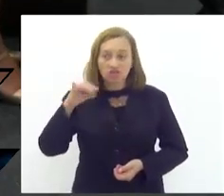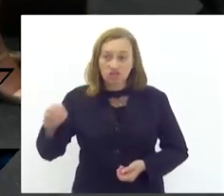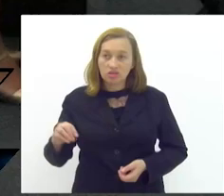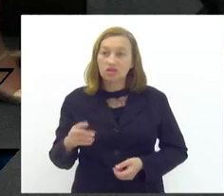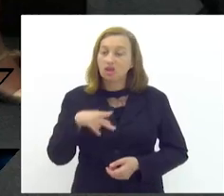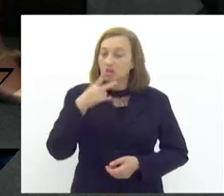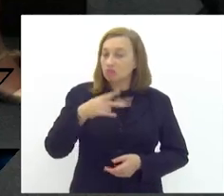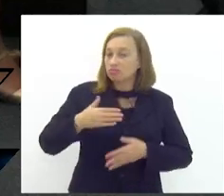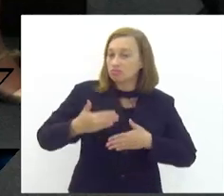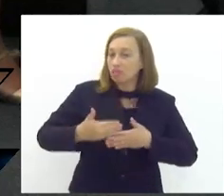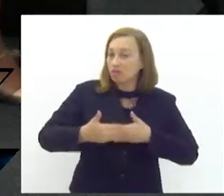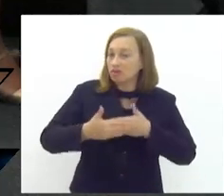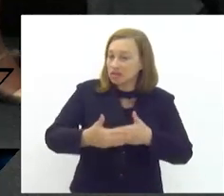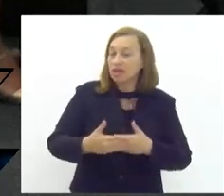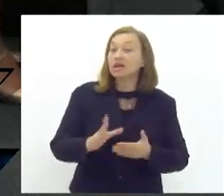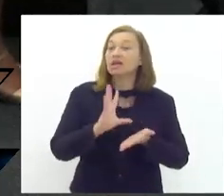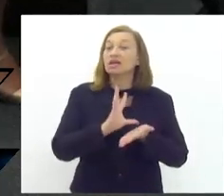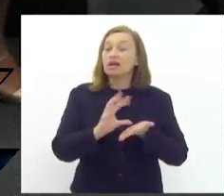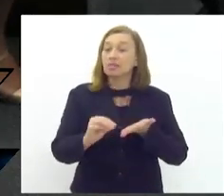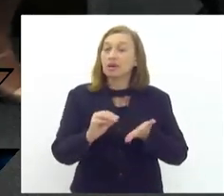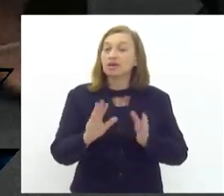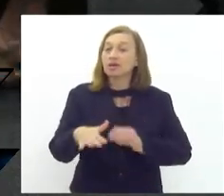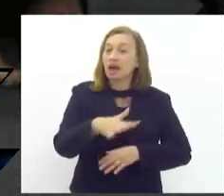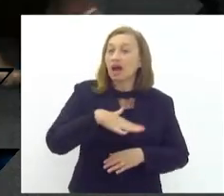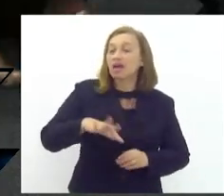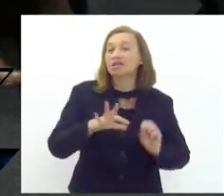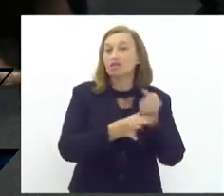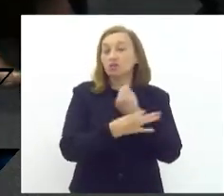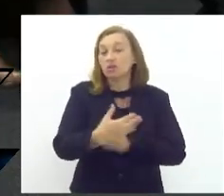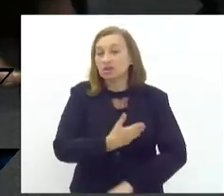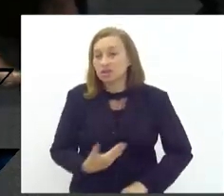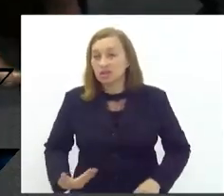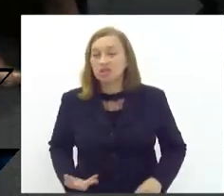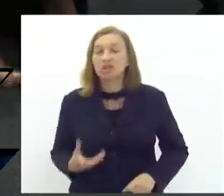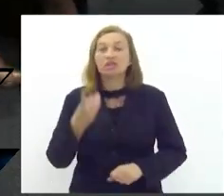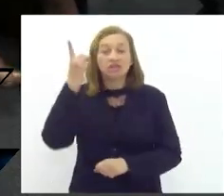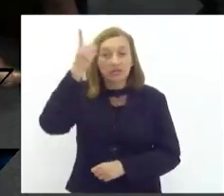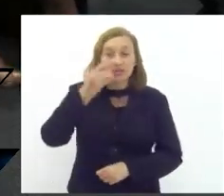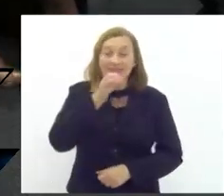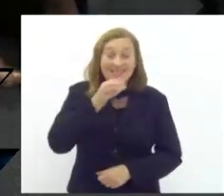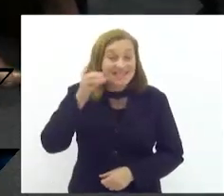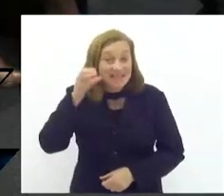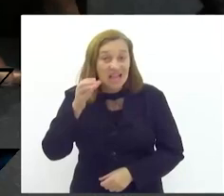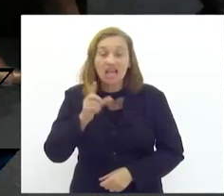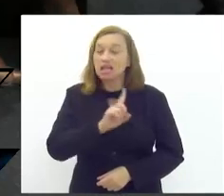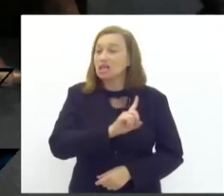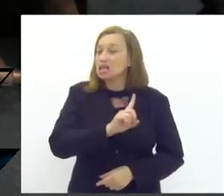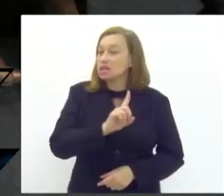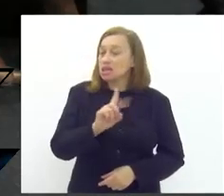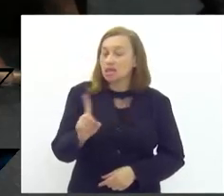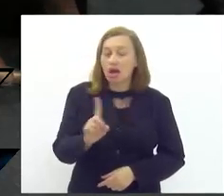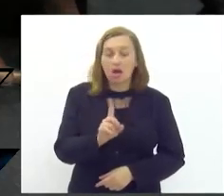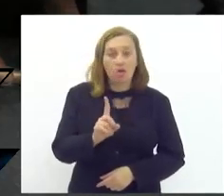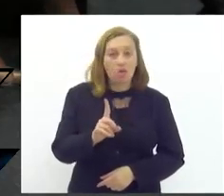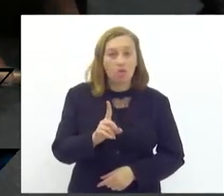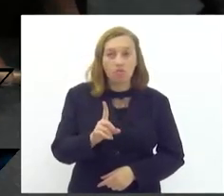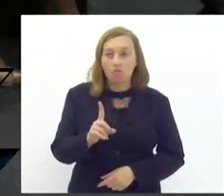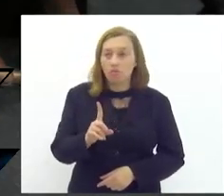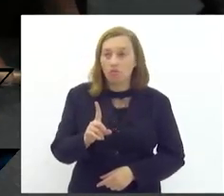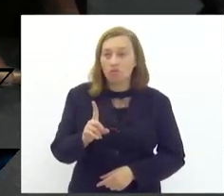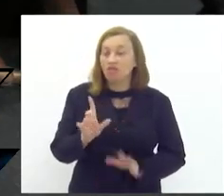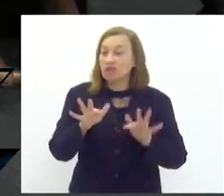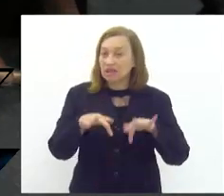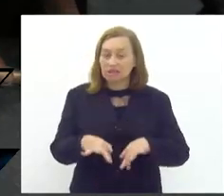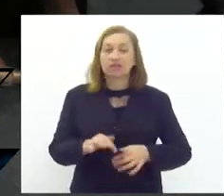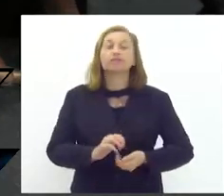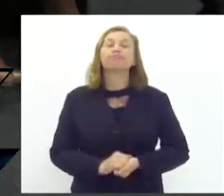precisamos avançar naquelas pautas da área de segurança pública deputada Célia que ainda não foram concretizadas